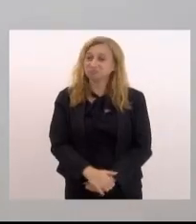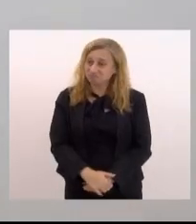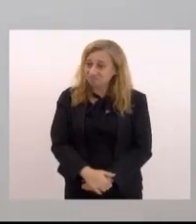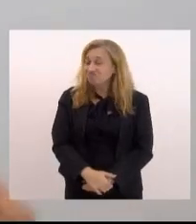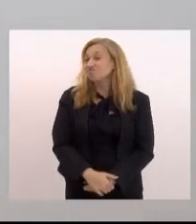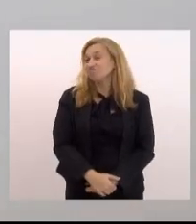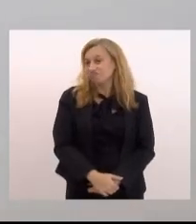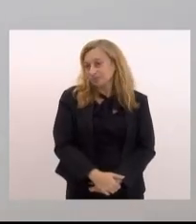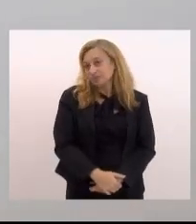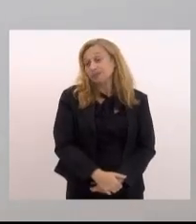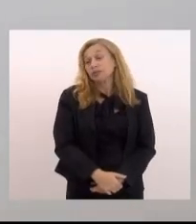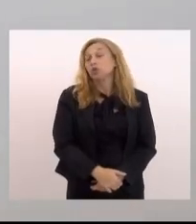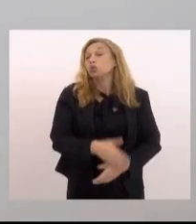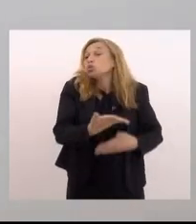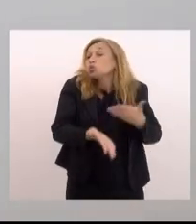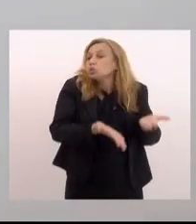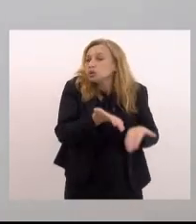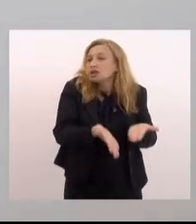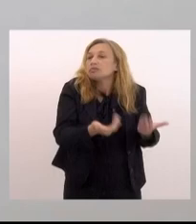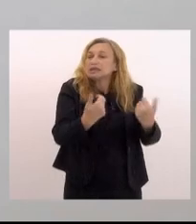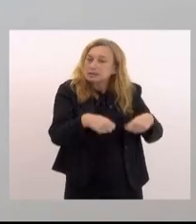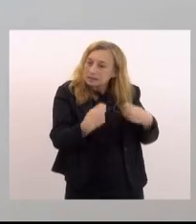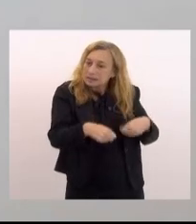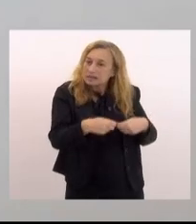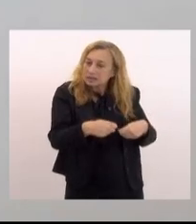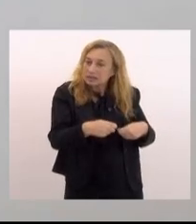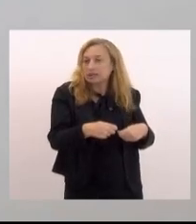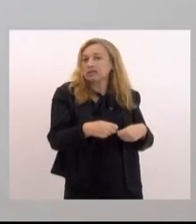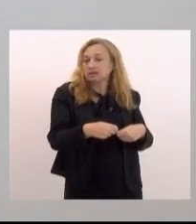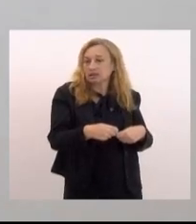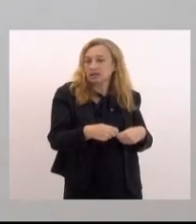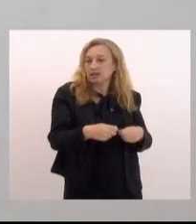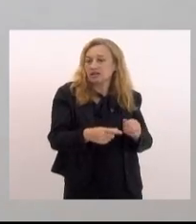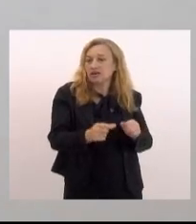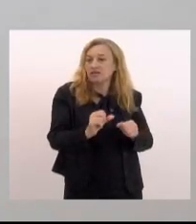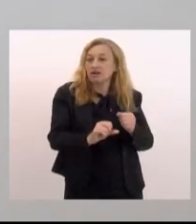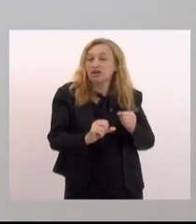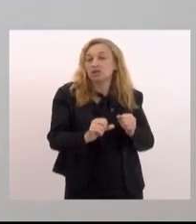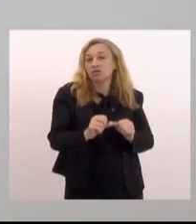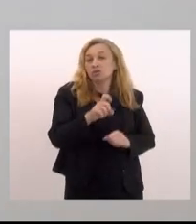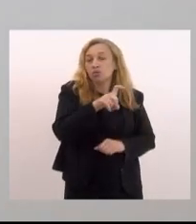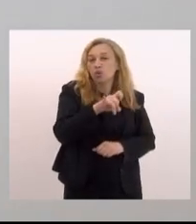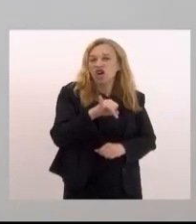ao tratamento que deveria ser dado ao eixo viário